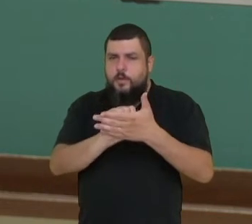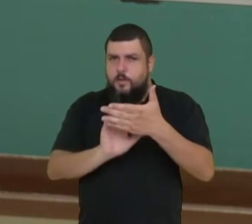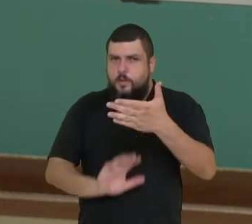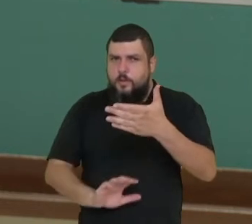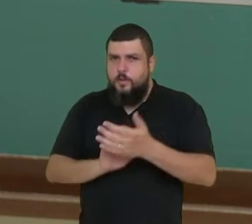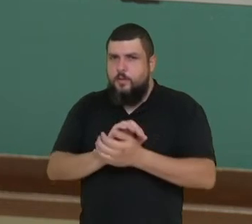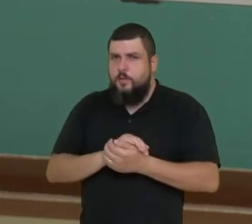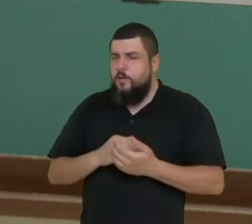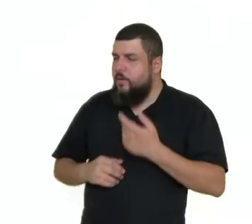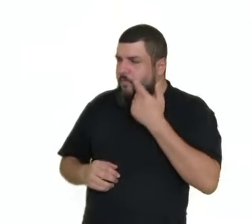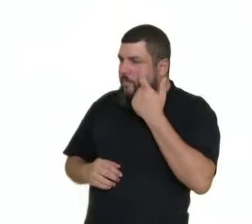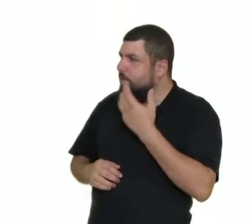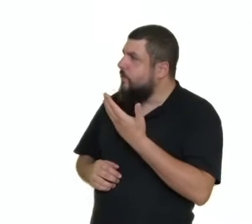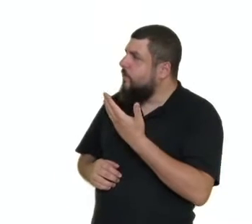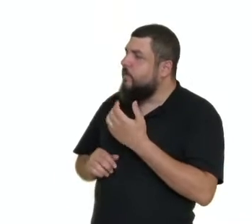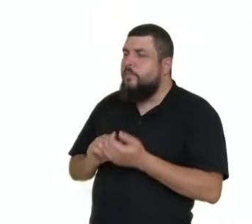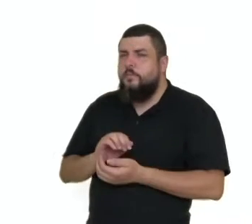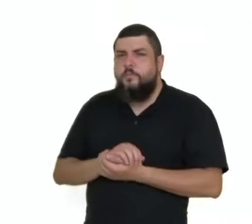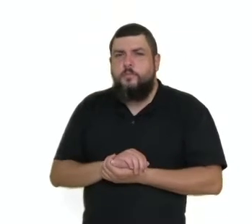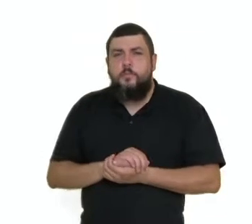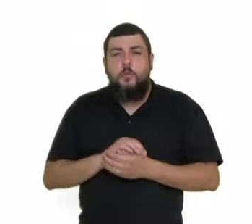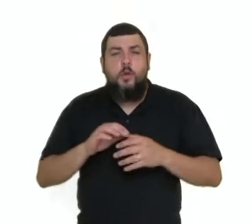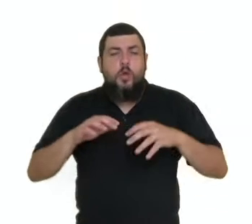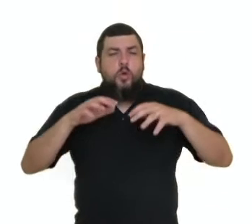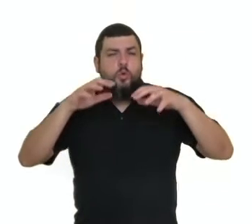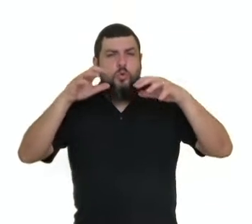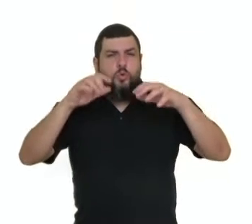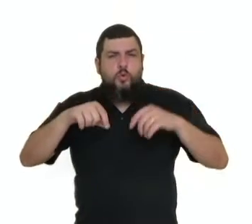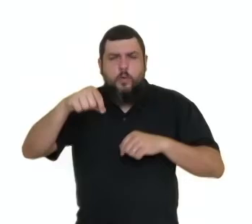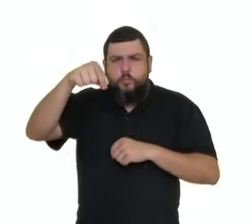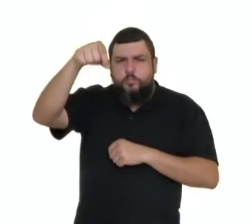para nós. Uma gota de chuva de massa igual a